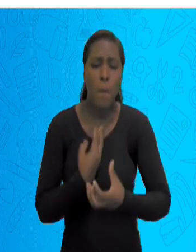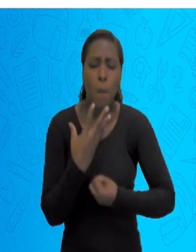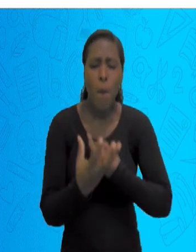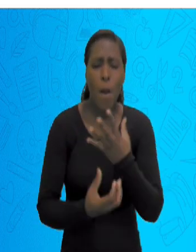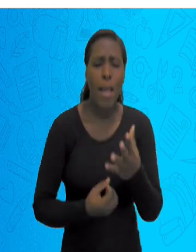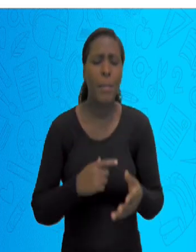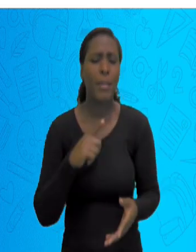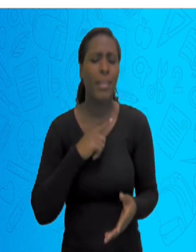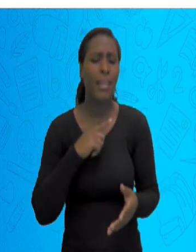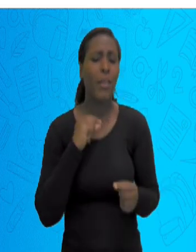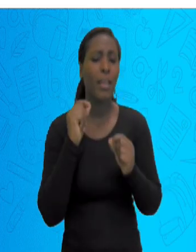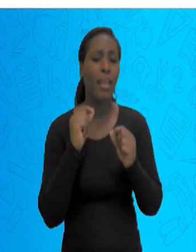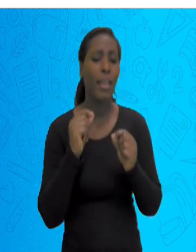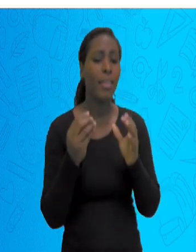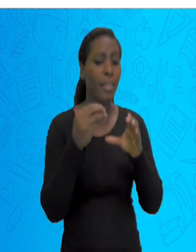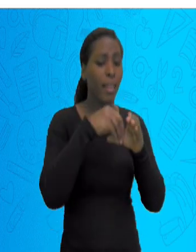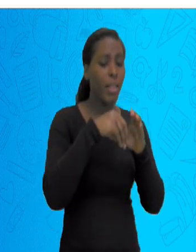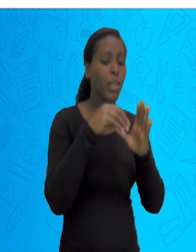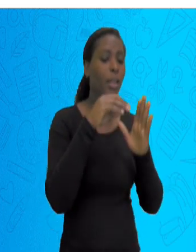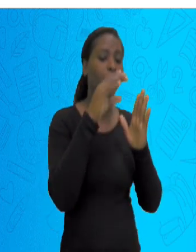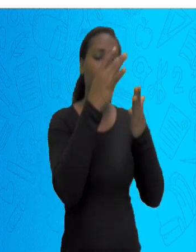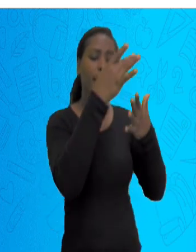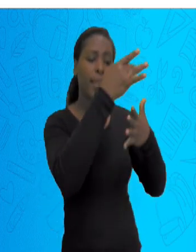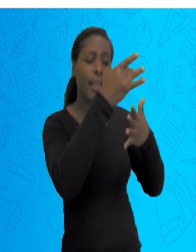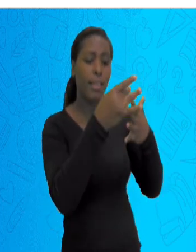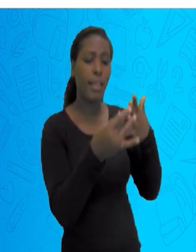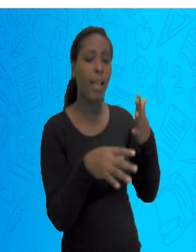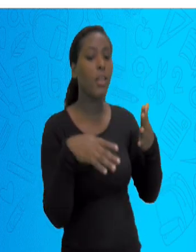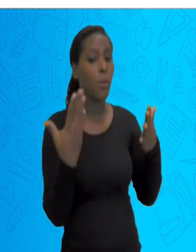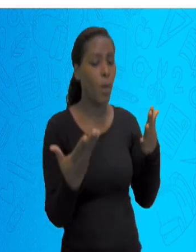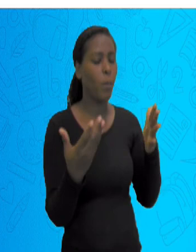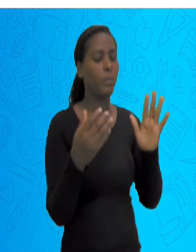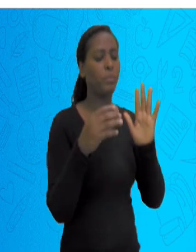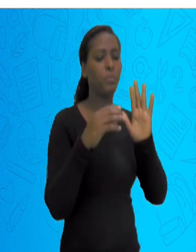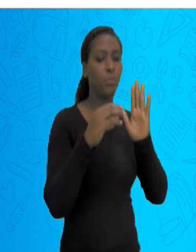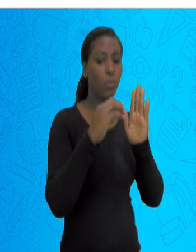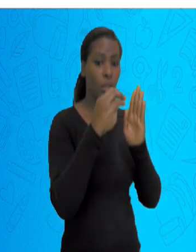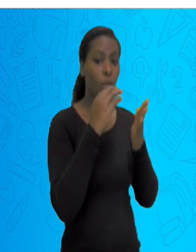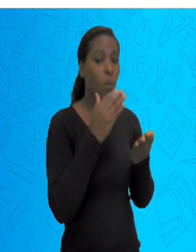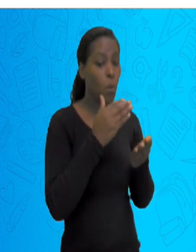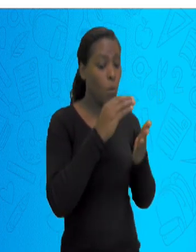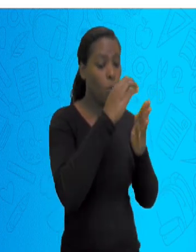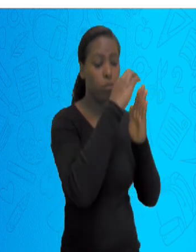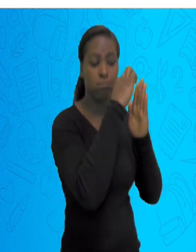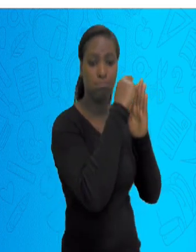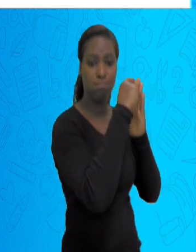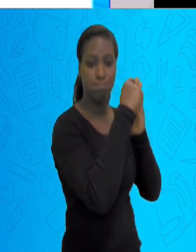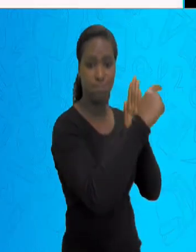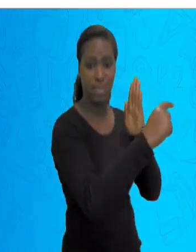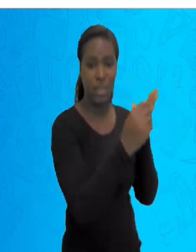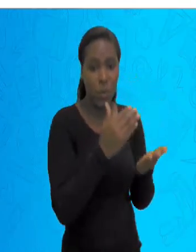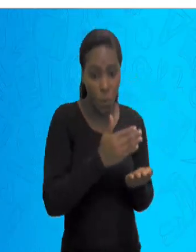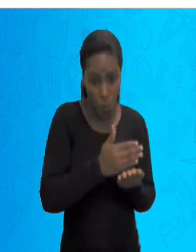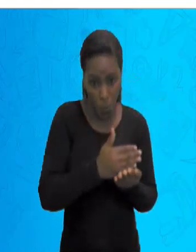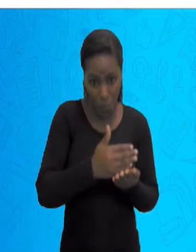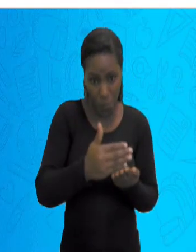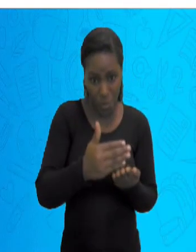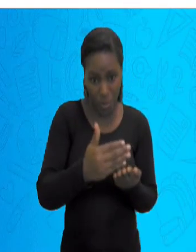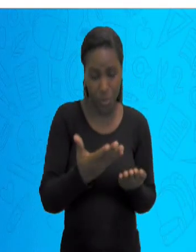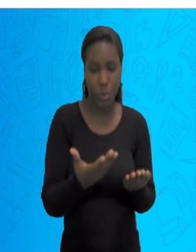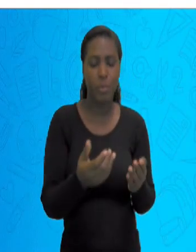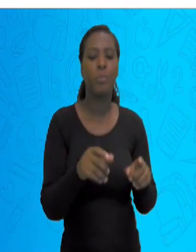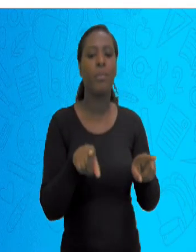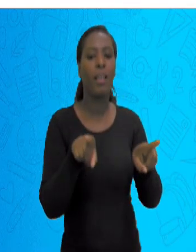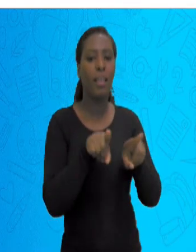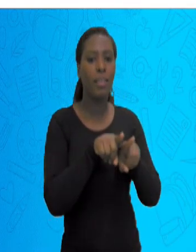seguintes partes. Situação inicial, que apresenta a história,